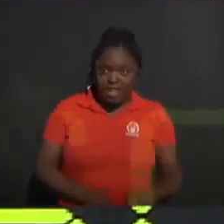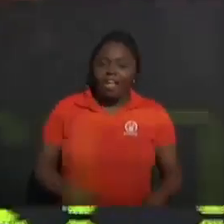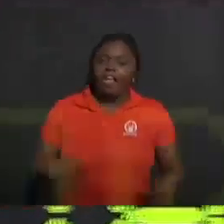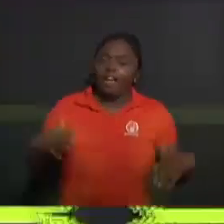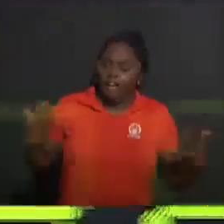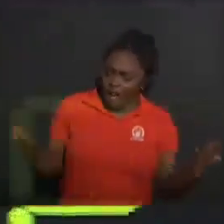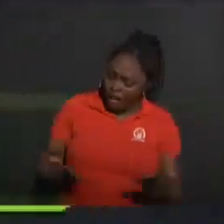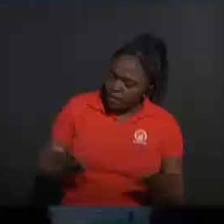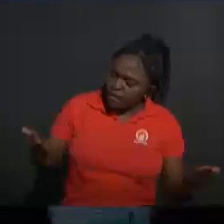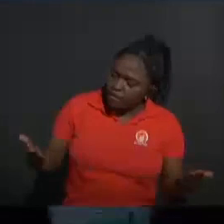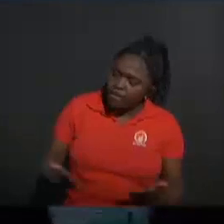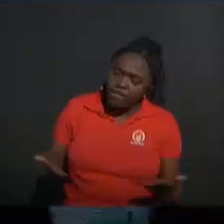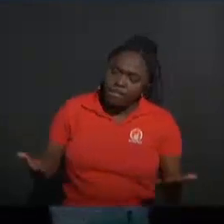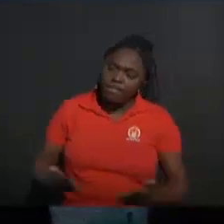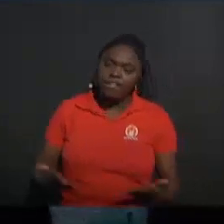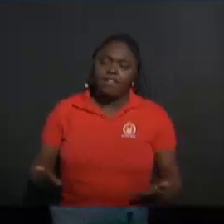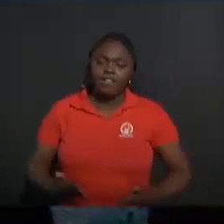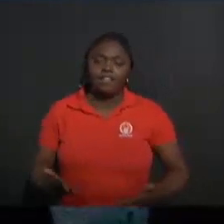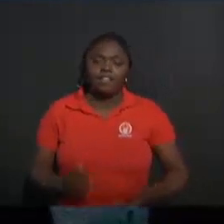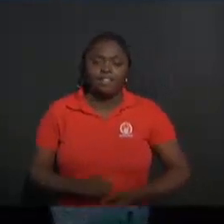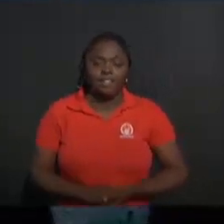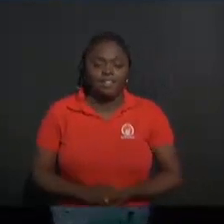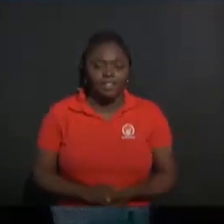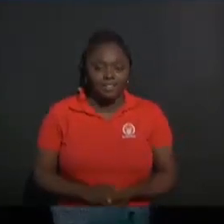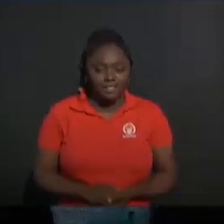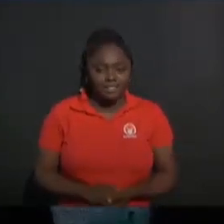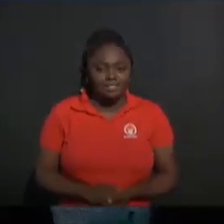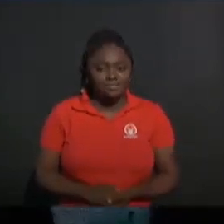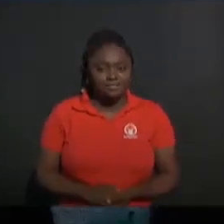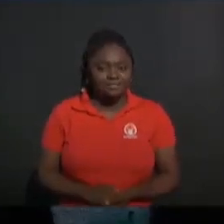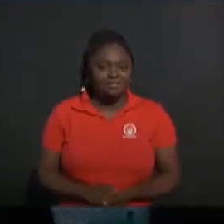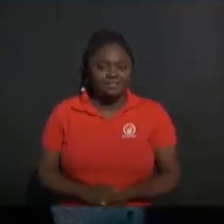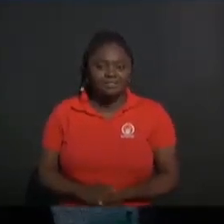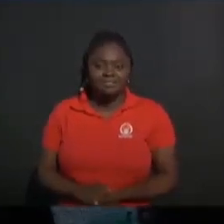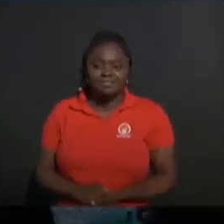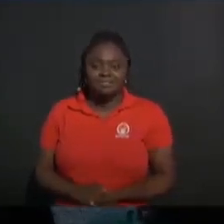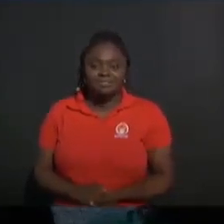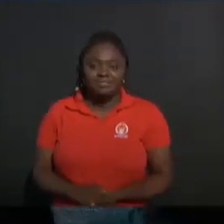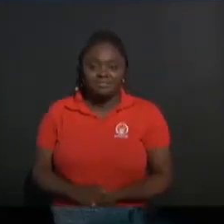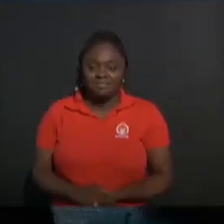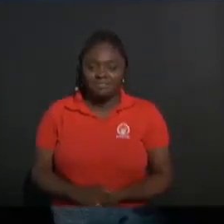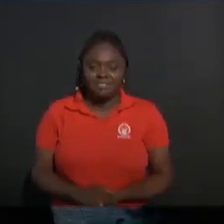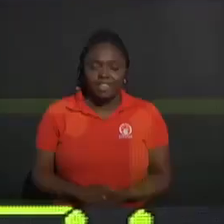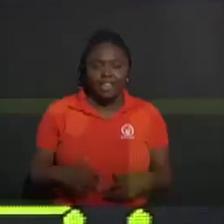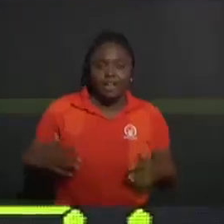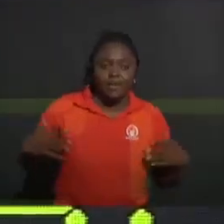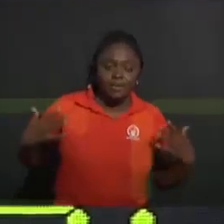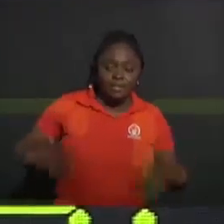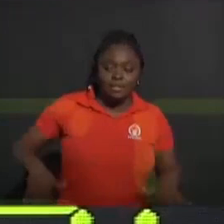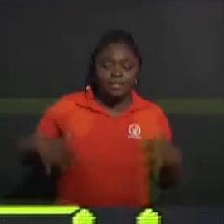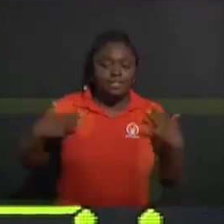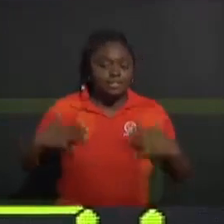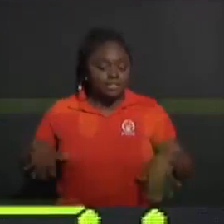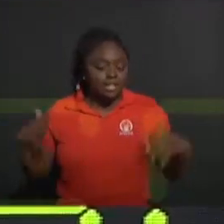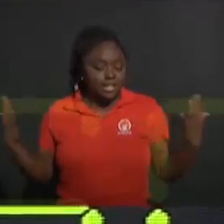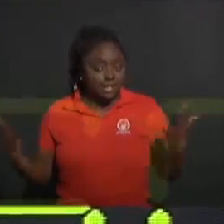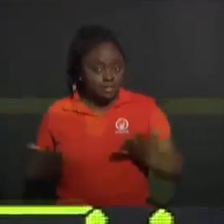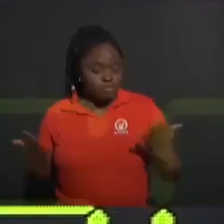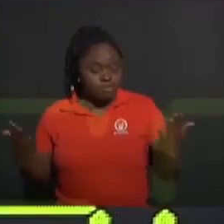Agora é, porque agora. Né? Porque. Agora tem. Agora, meu Deus do céu.